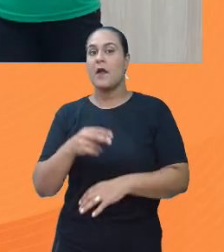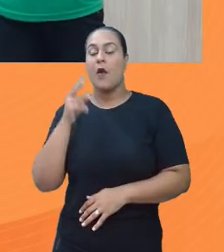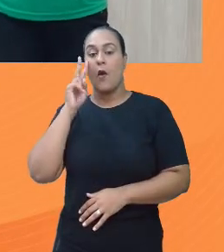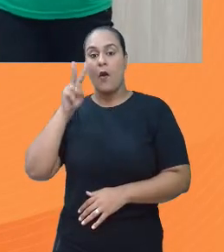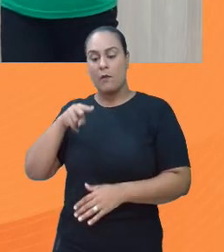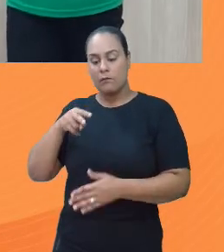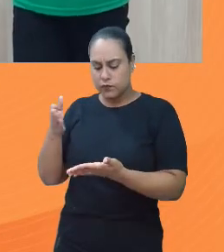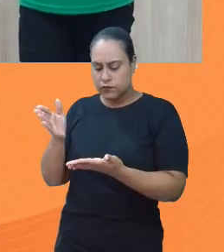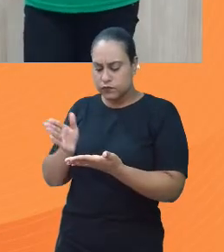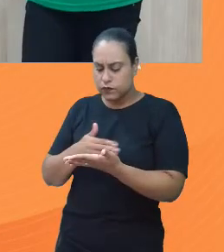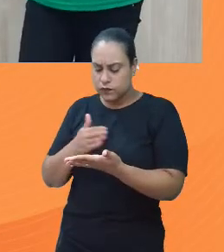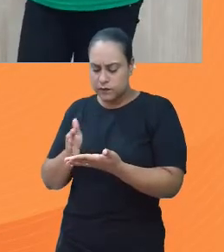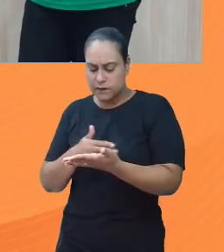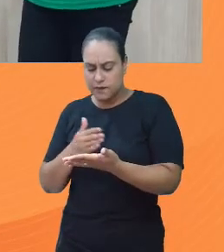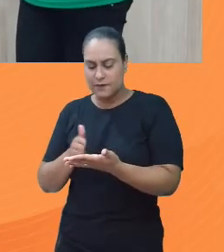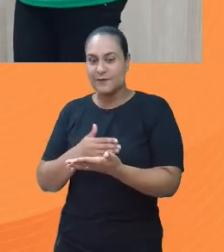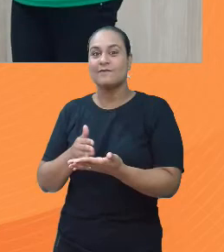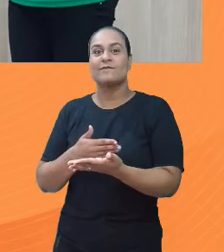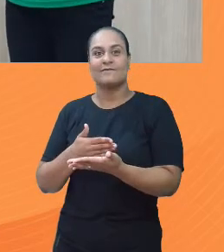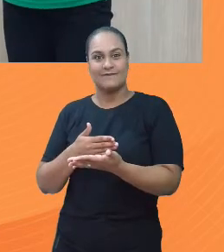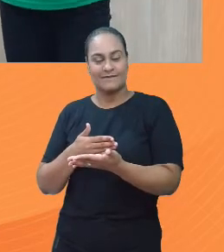material para poder rapidinho